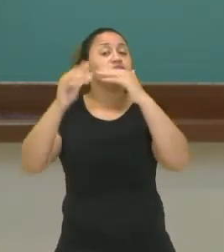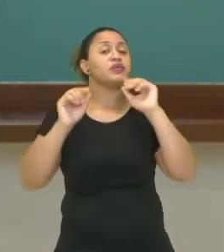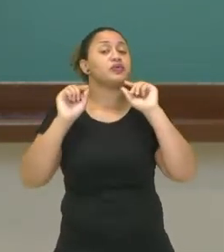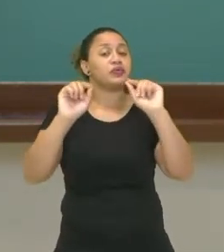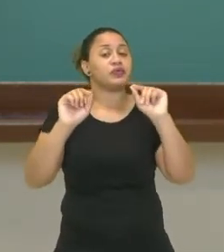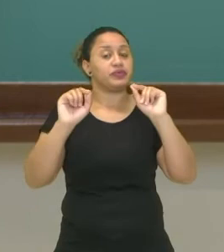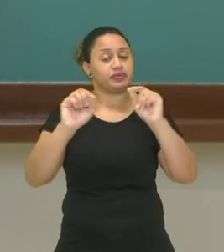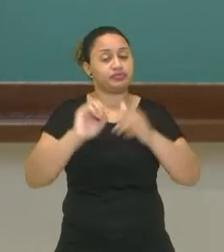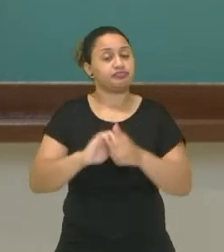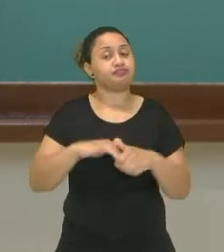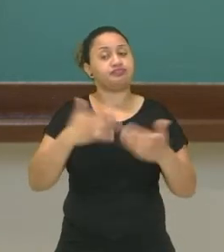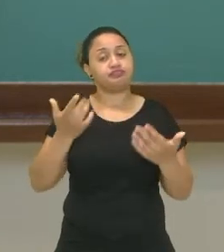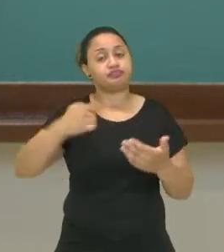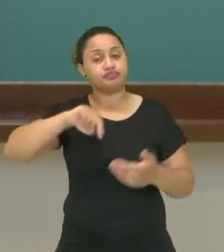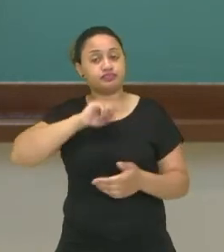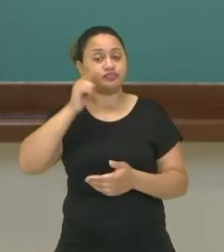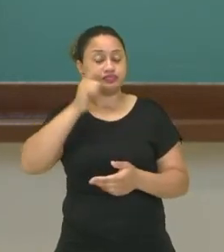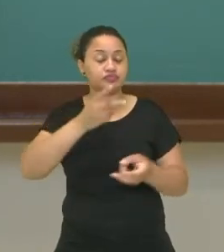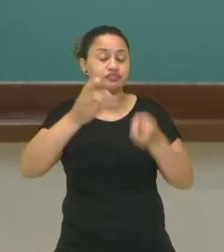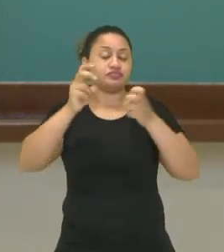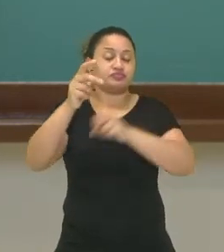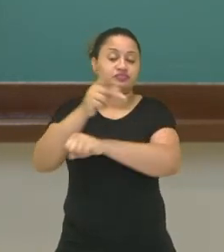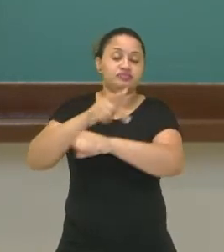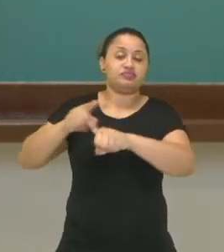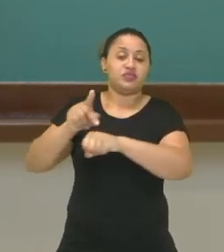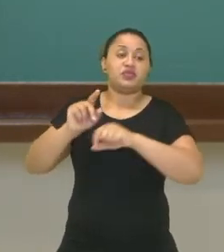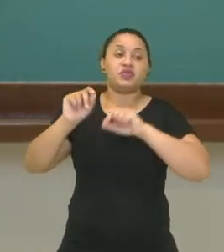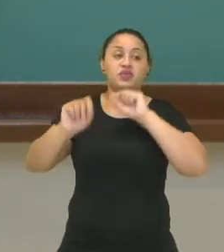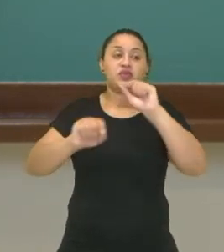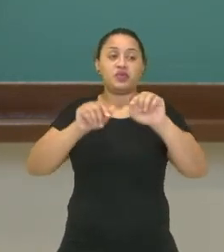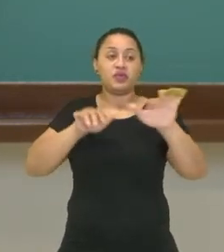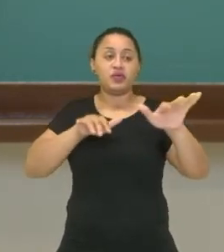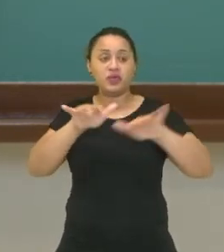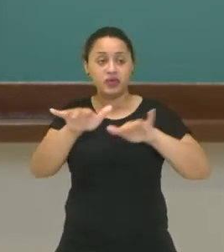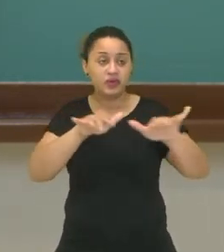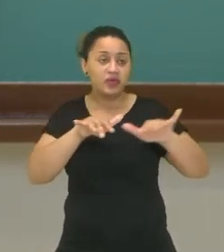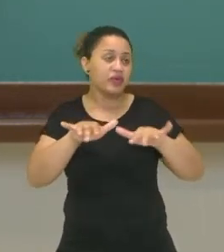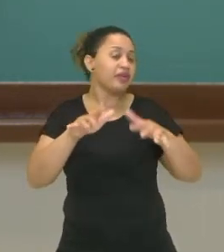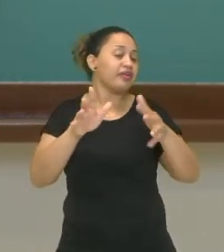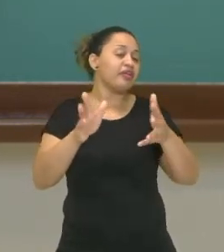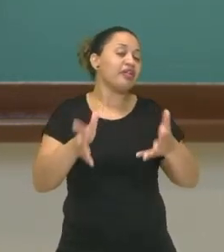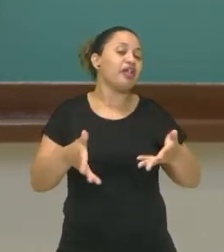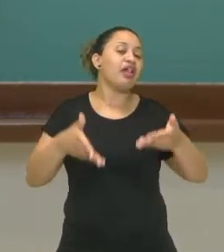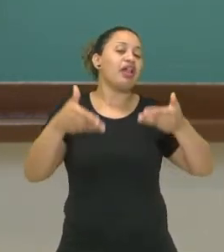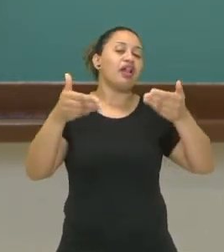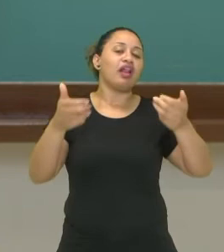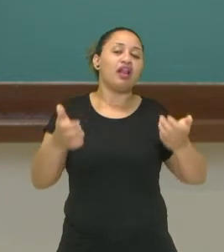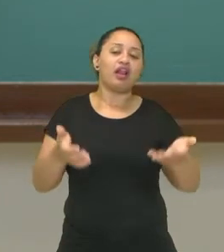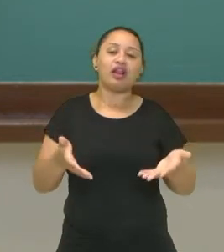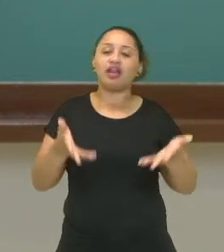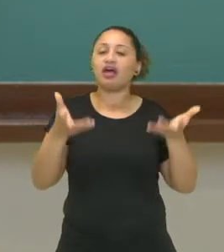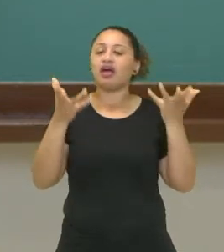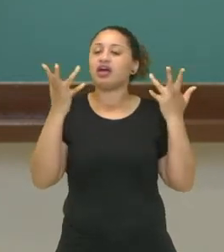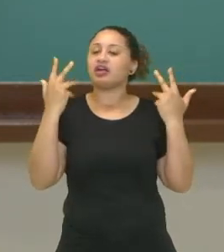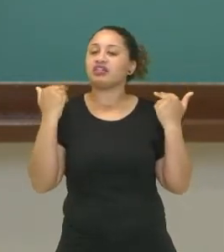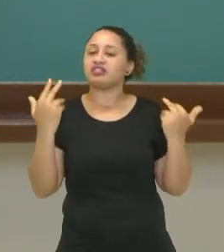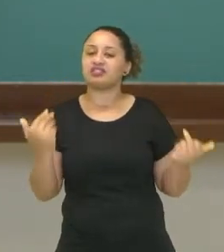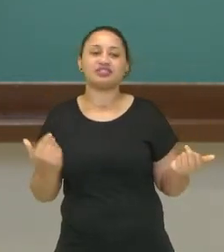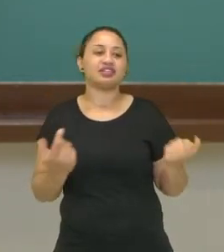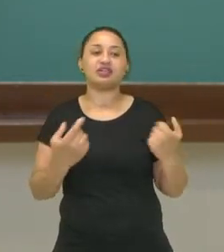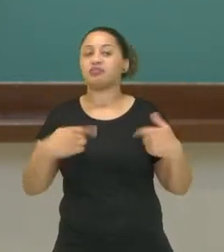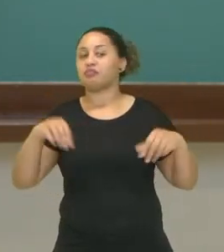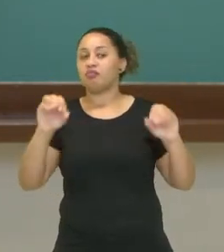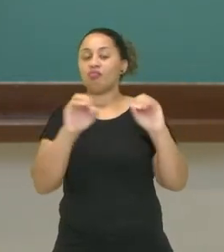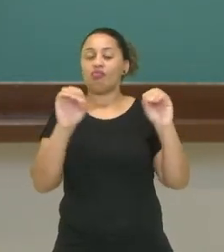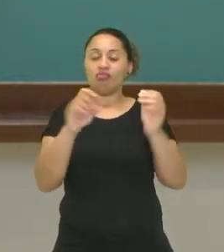gente consegue verificar que lá na Dinamarca os movimentos eram suaves e naturais, não era